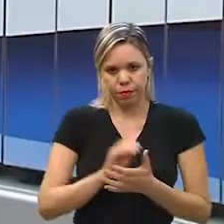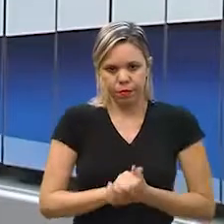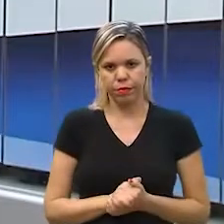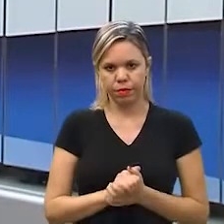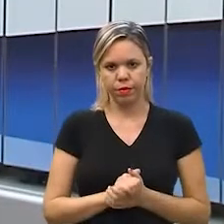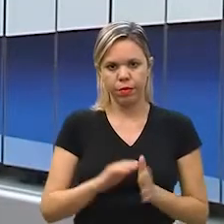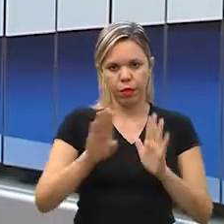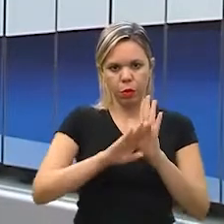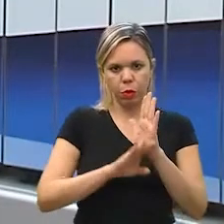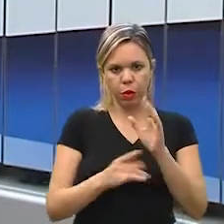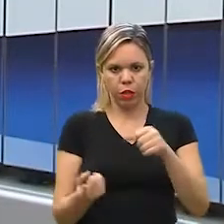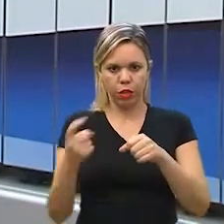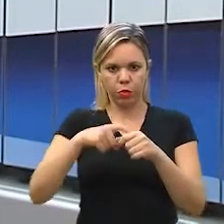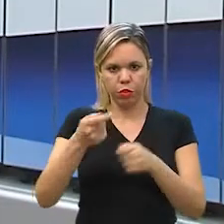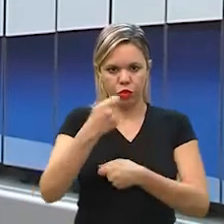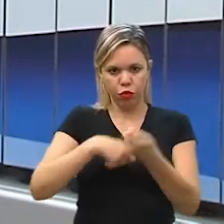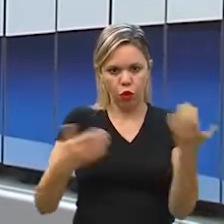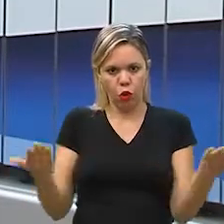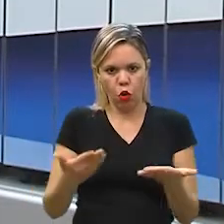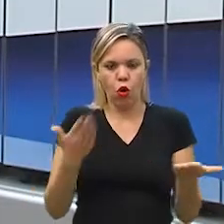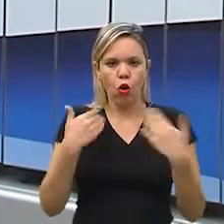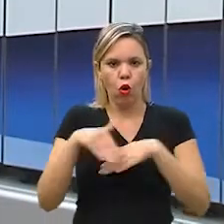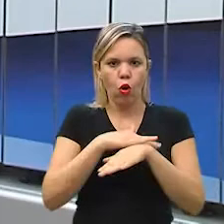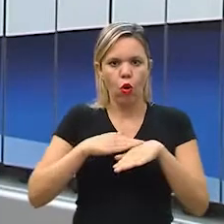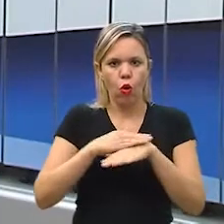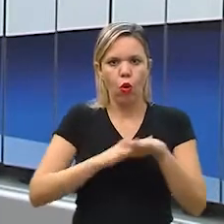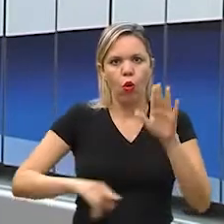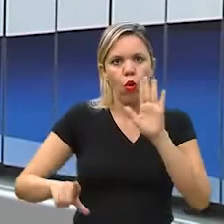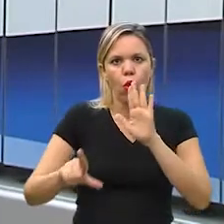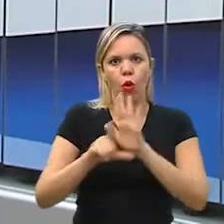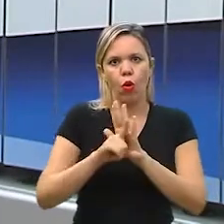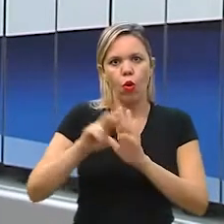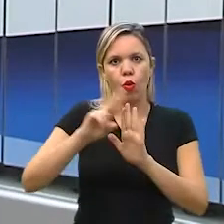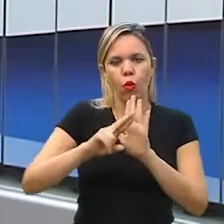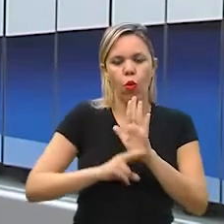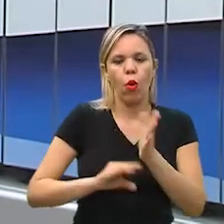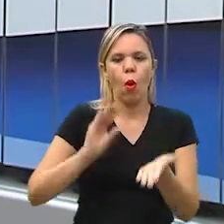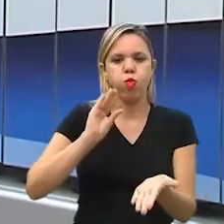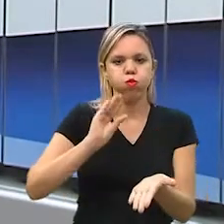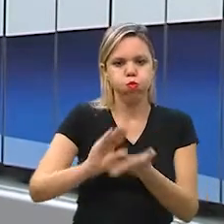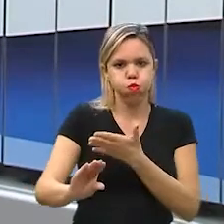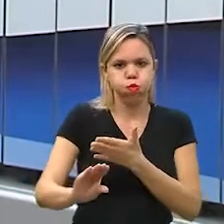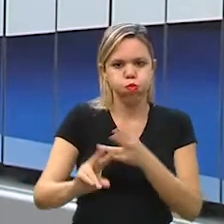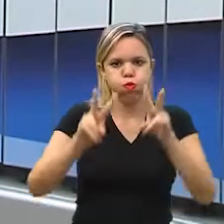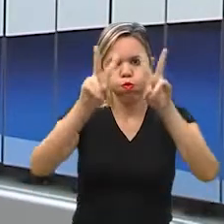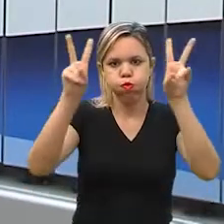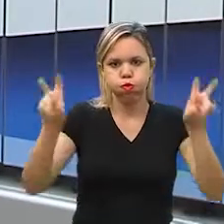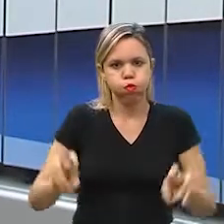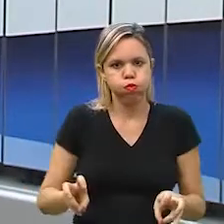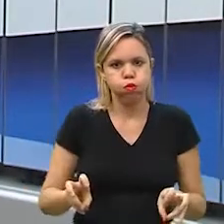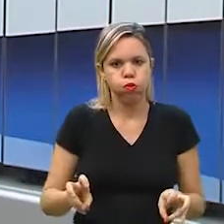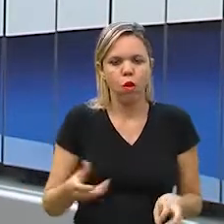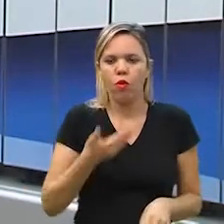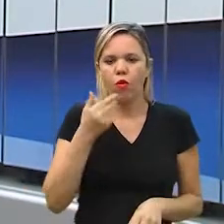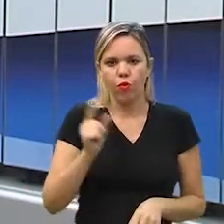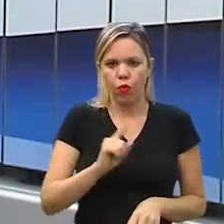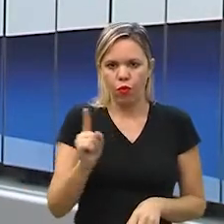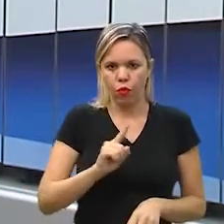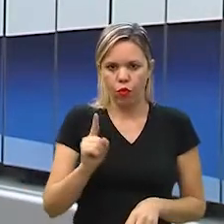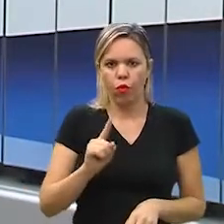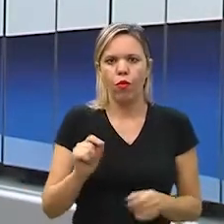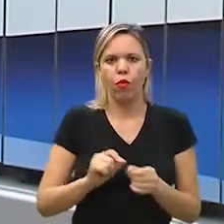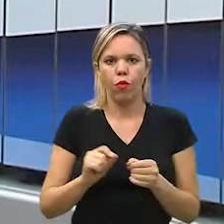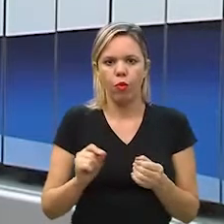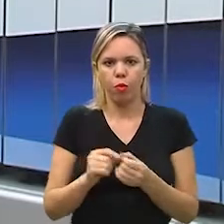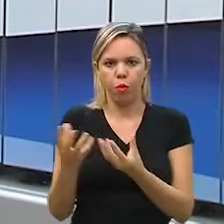Questão de ordem de volta, hoje nós estamos conversando sobre a Lei de Diretrizes Orçamentárias, um assunto que não é fácil, mas que está